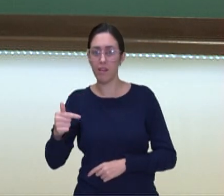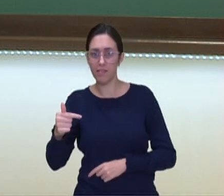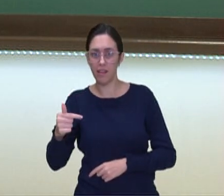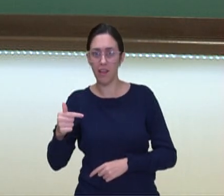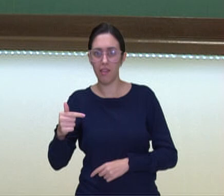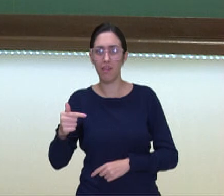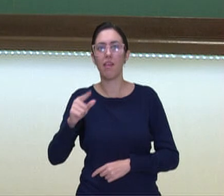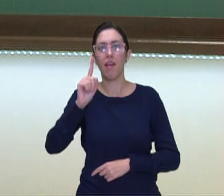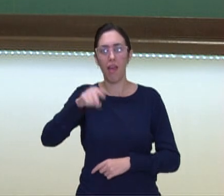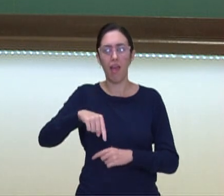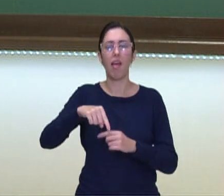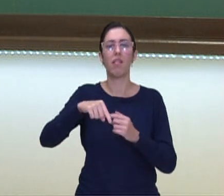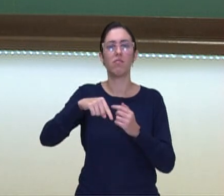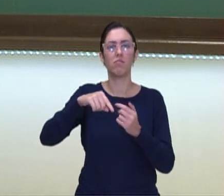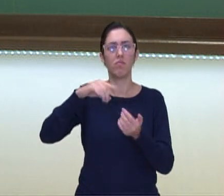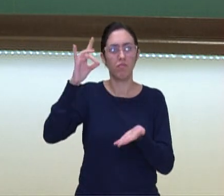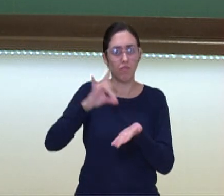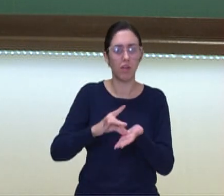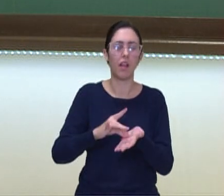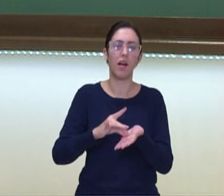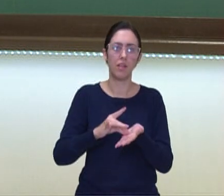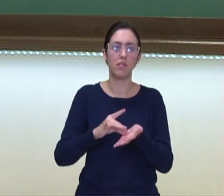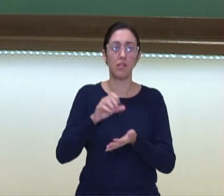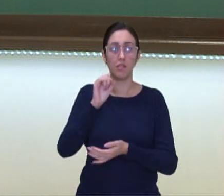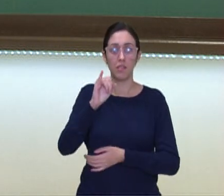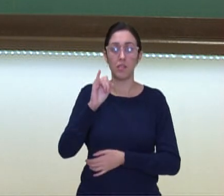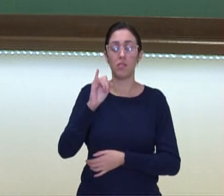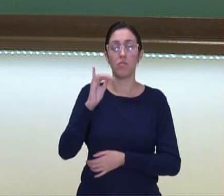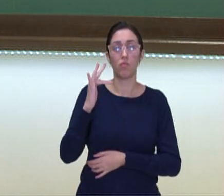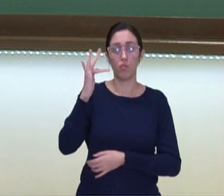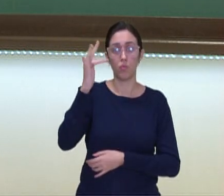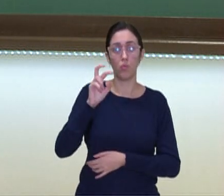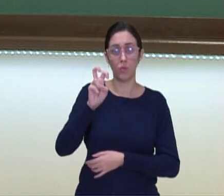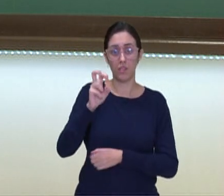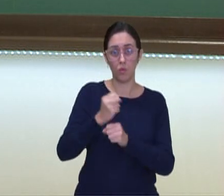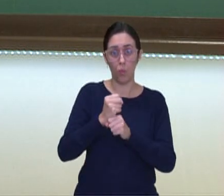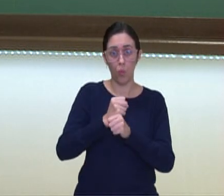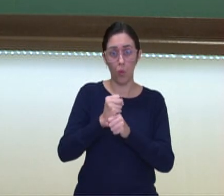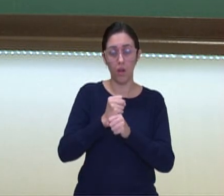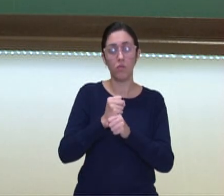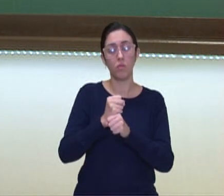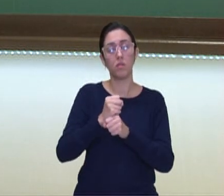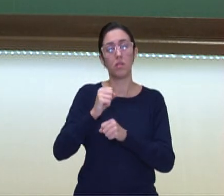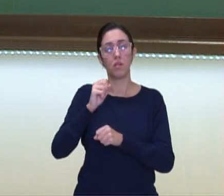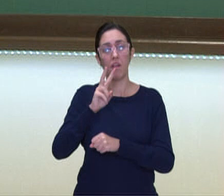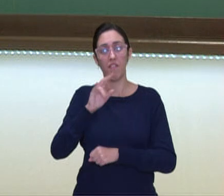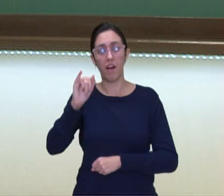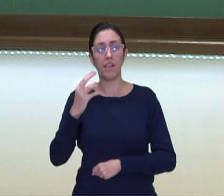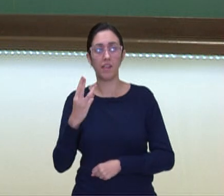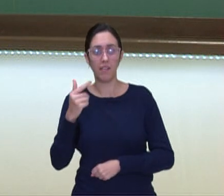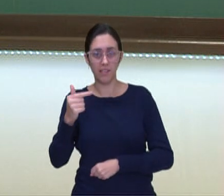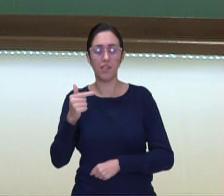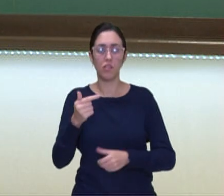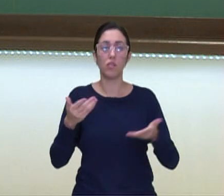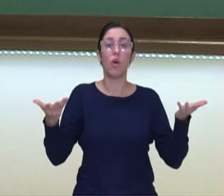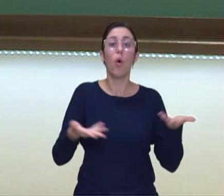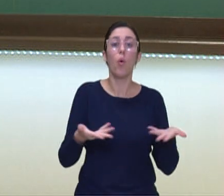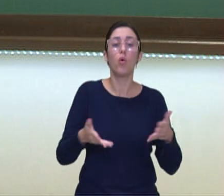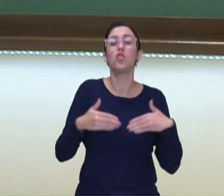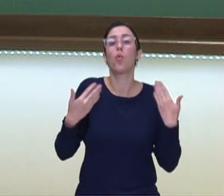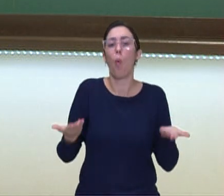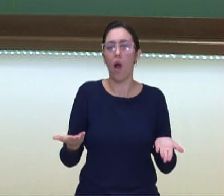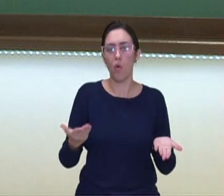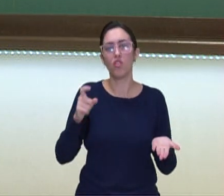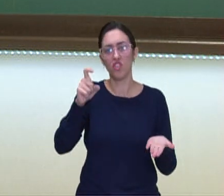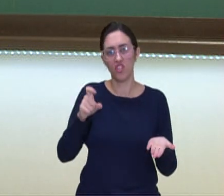a idade que a Karina tem hoje, aumentando 5 anos, passa a ser 37 anos, certo? Então, tá aqui a minha sentença de